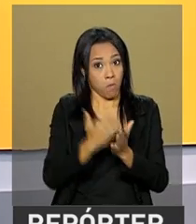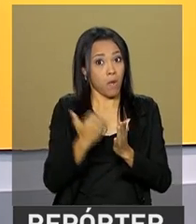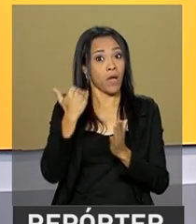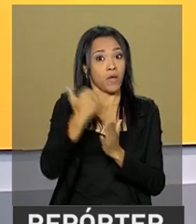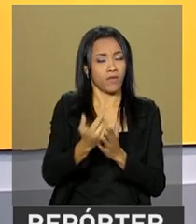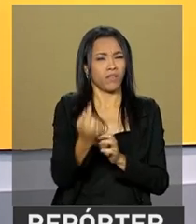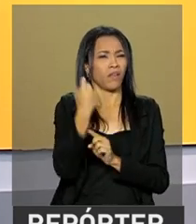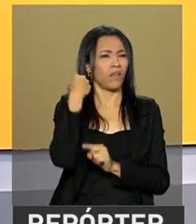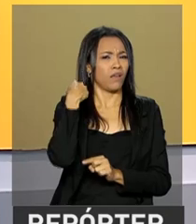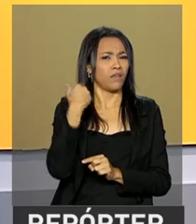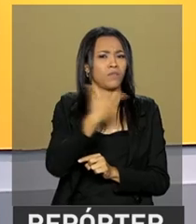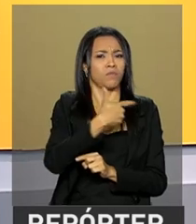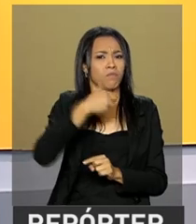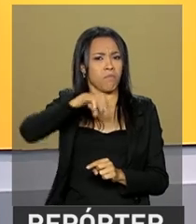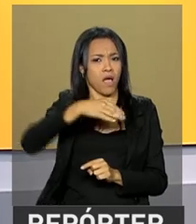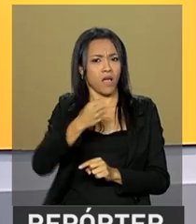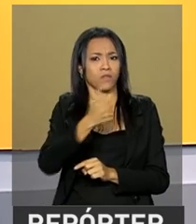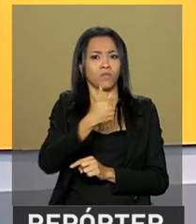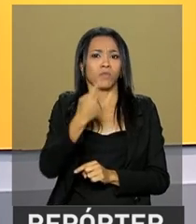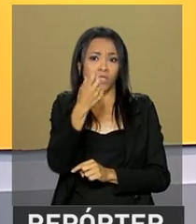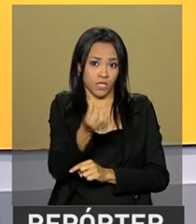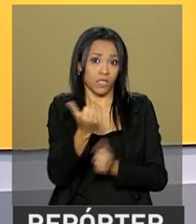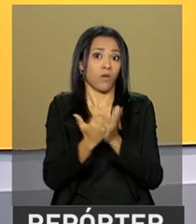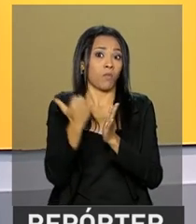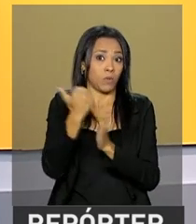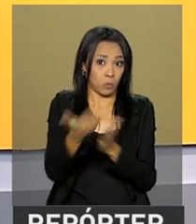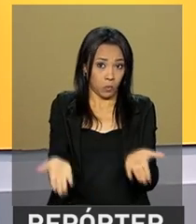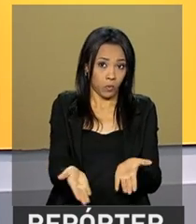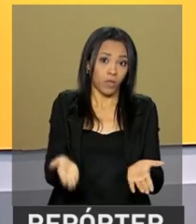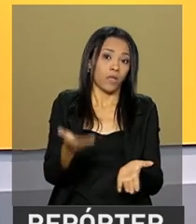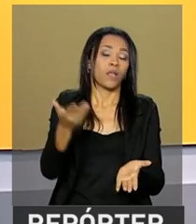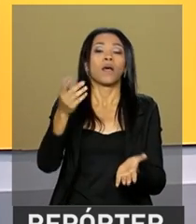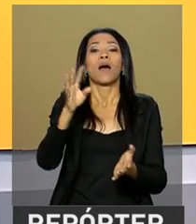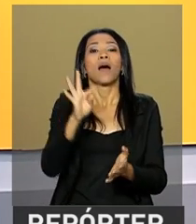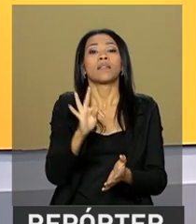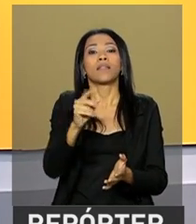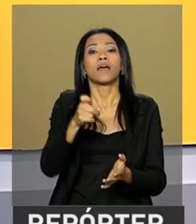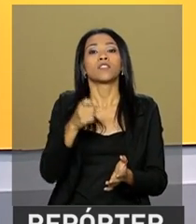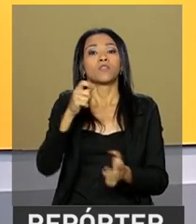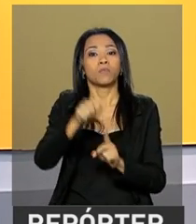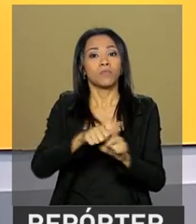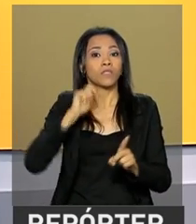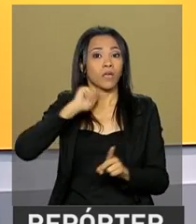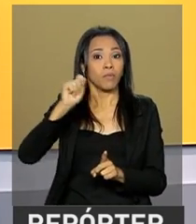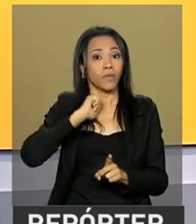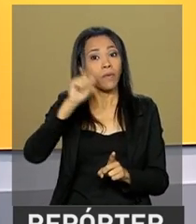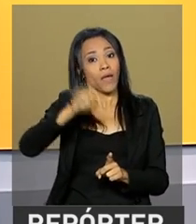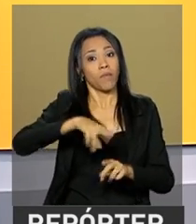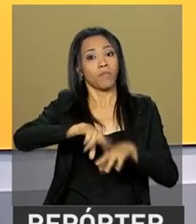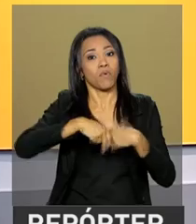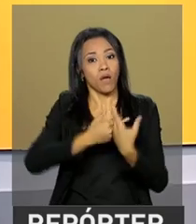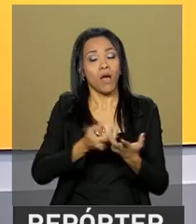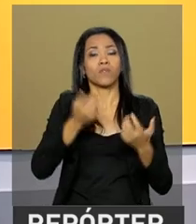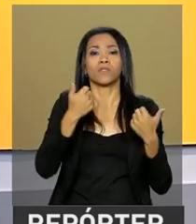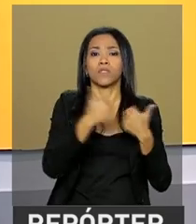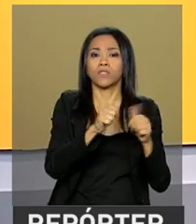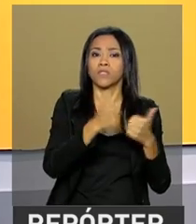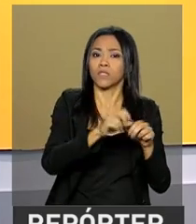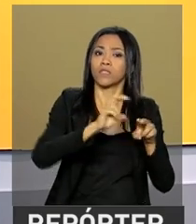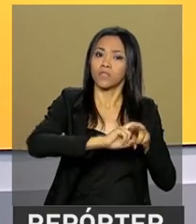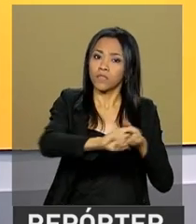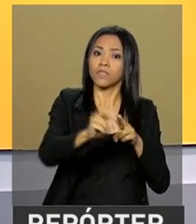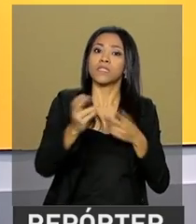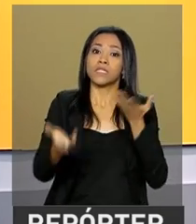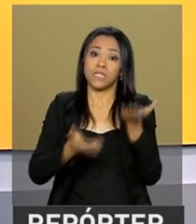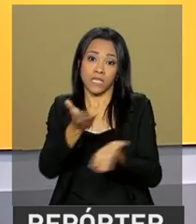2016 a taxa positiva de abril em relação a março se deve ao segmento de transportes serviços